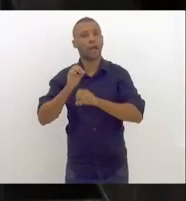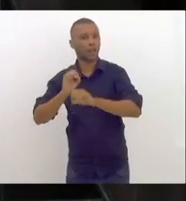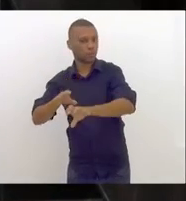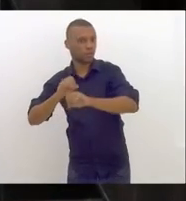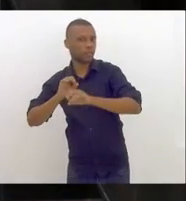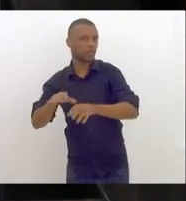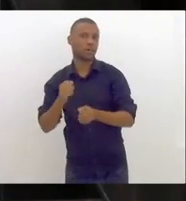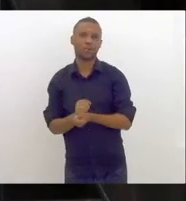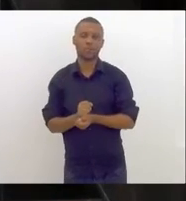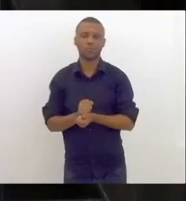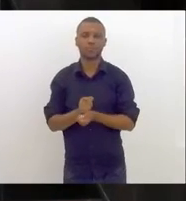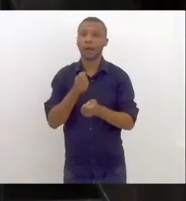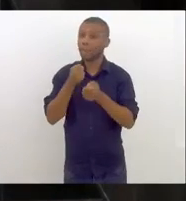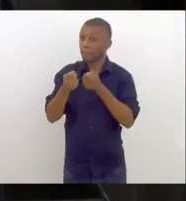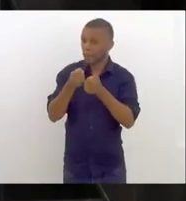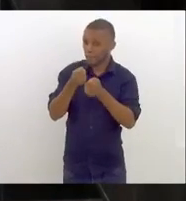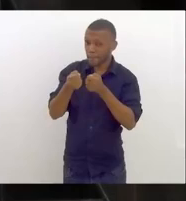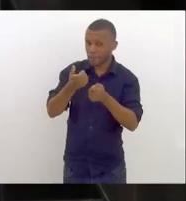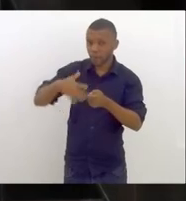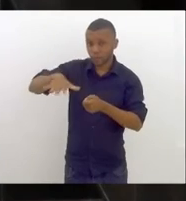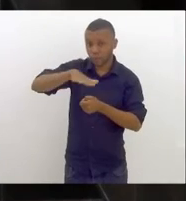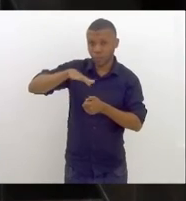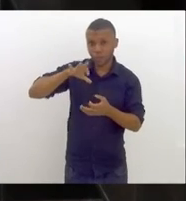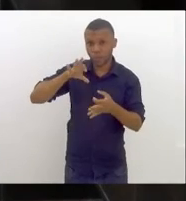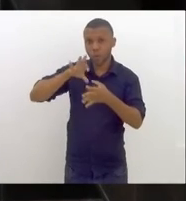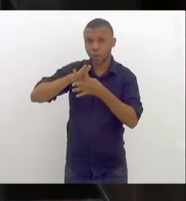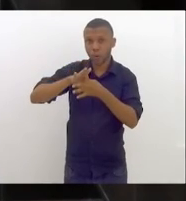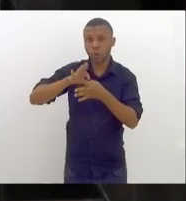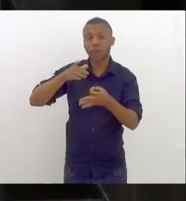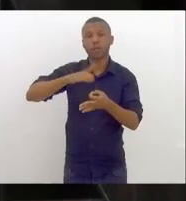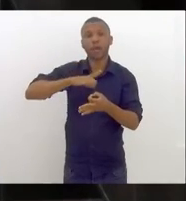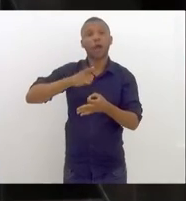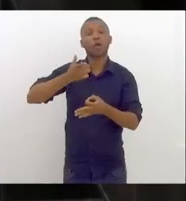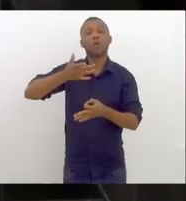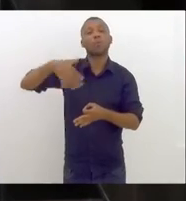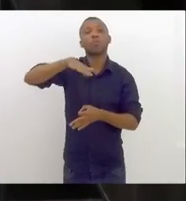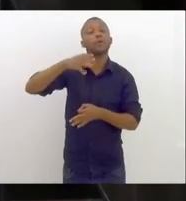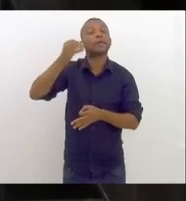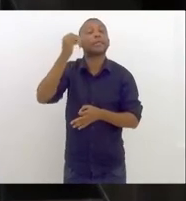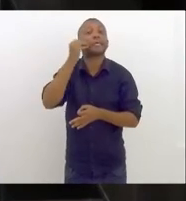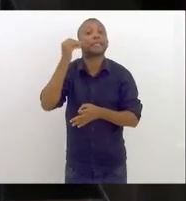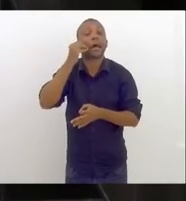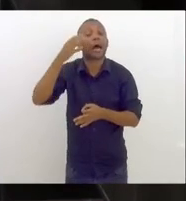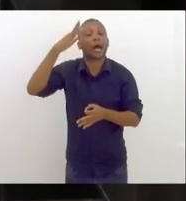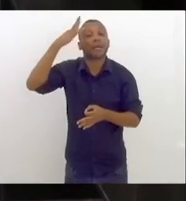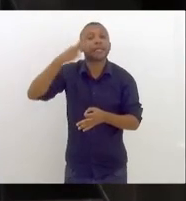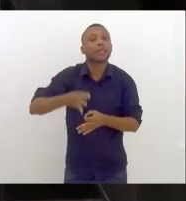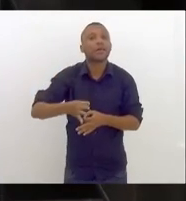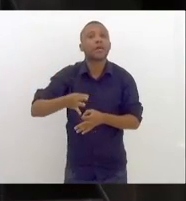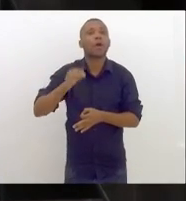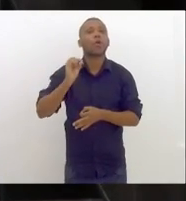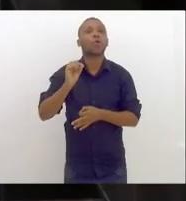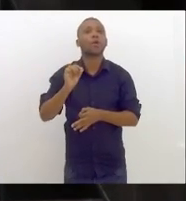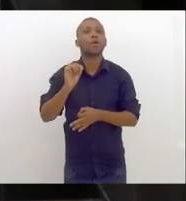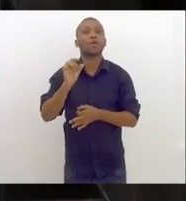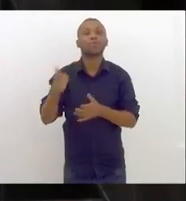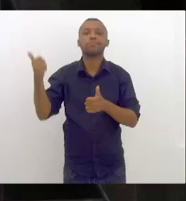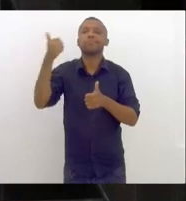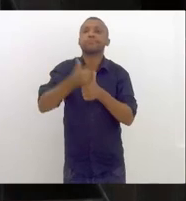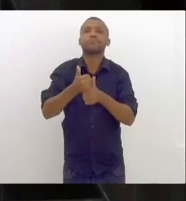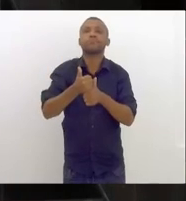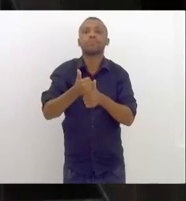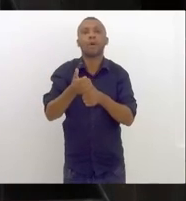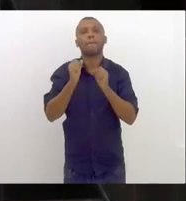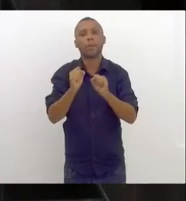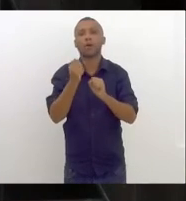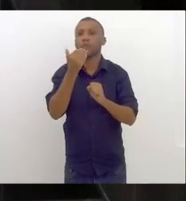dessas perdas e das tentativas já estão já estão em curso de tentar inserir nesse espaço fiscal que pode vir